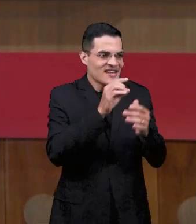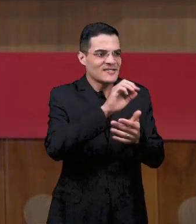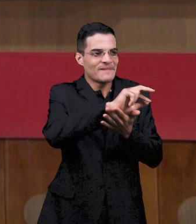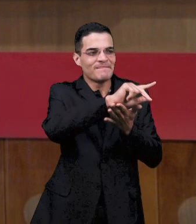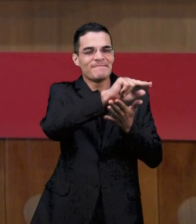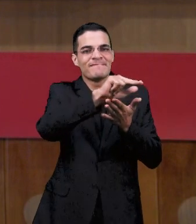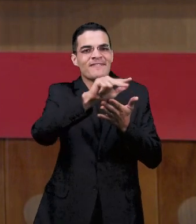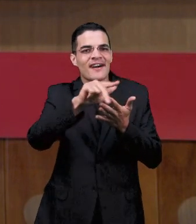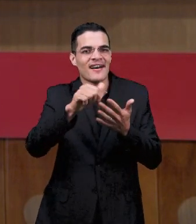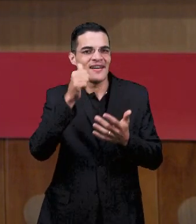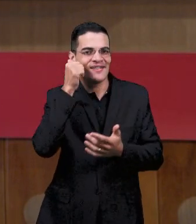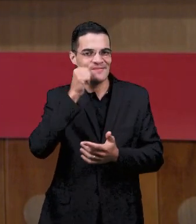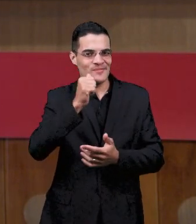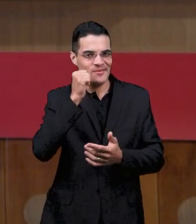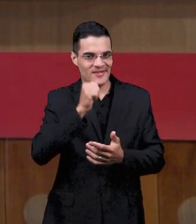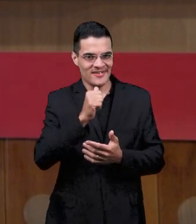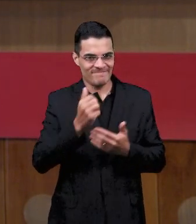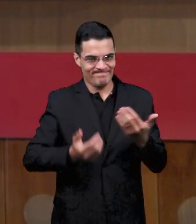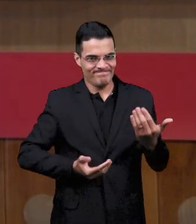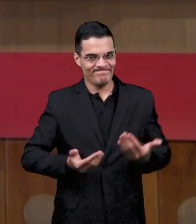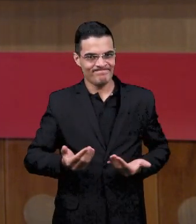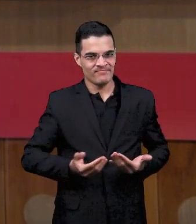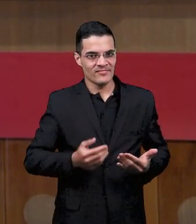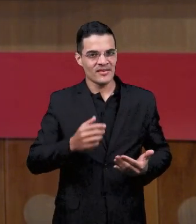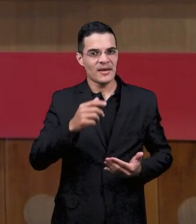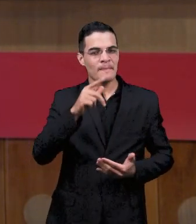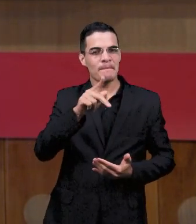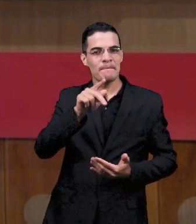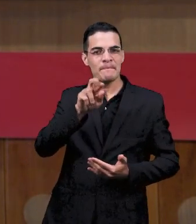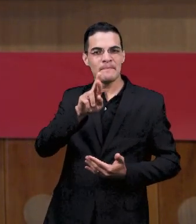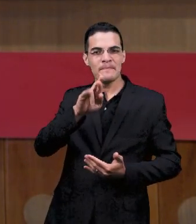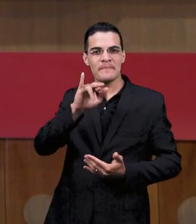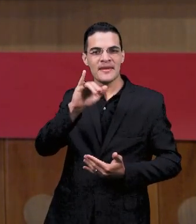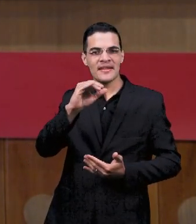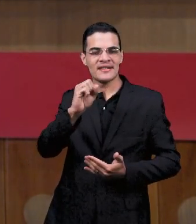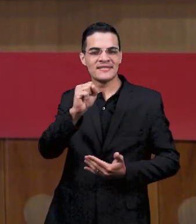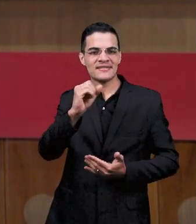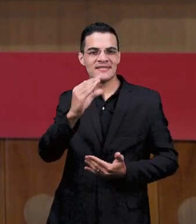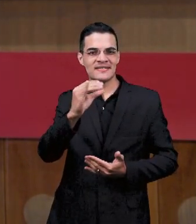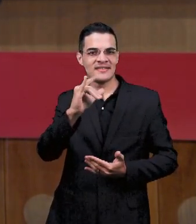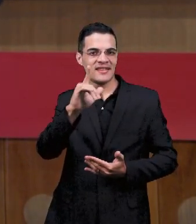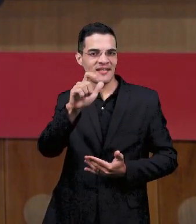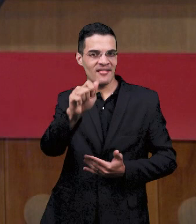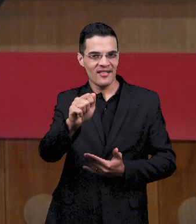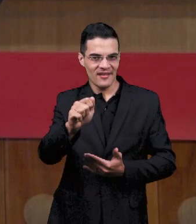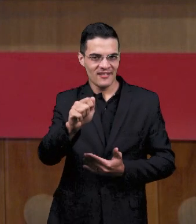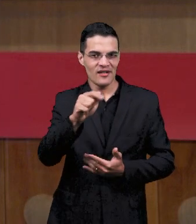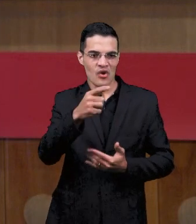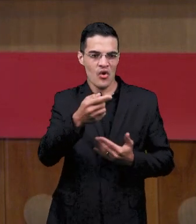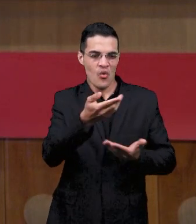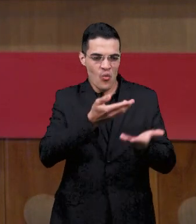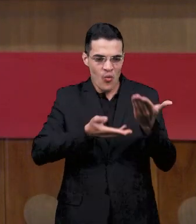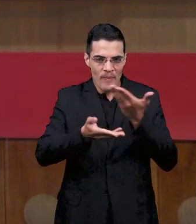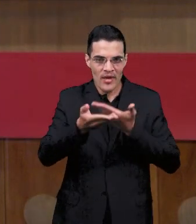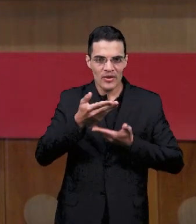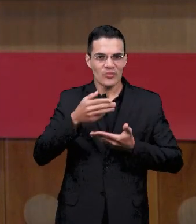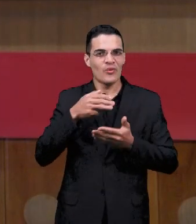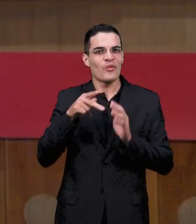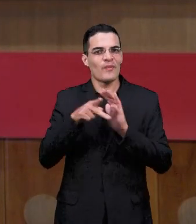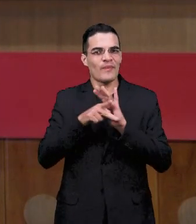Priscila, minha cooperadora no ministério. Ele chega a dizer que expôs com o marido dela a sua